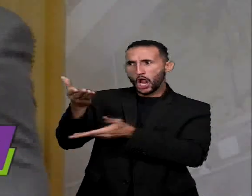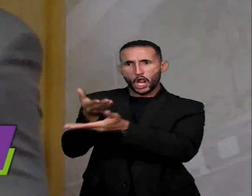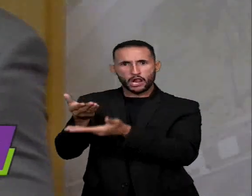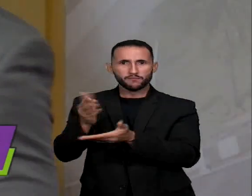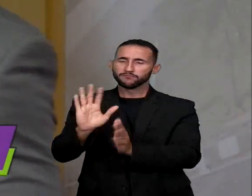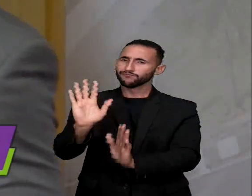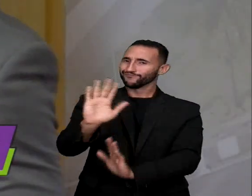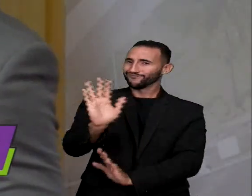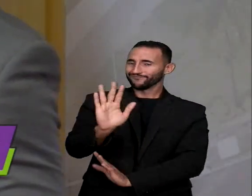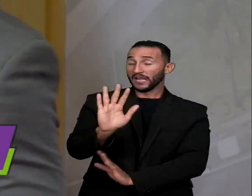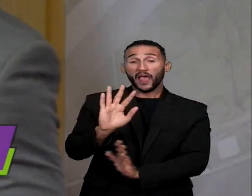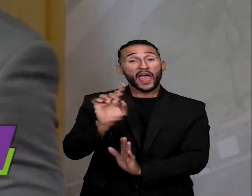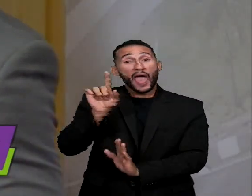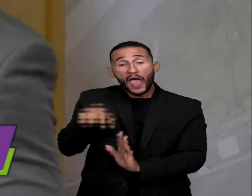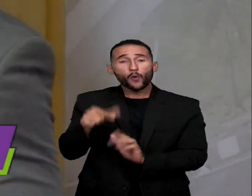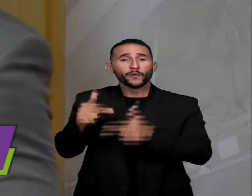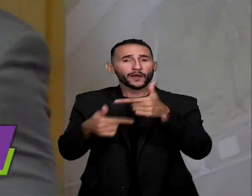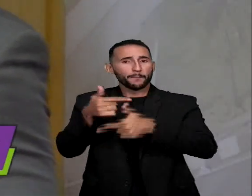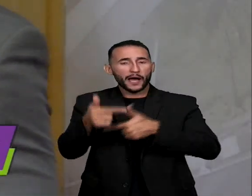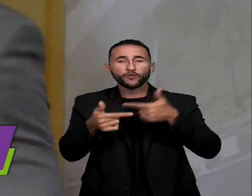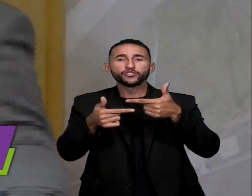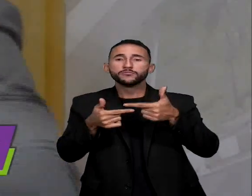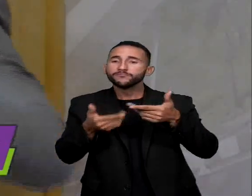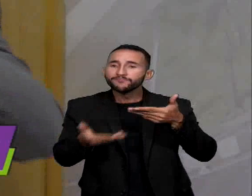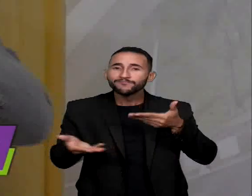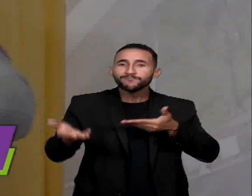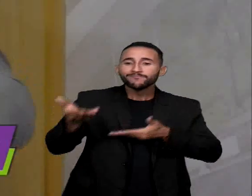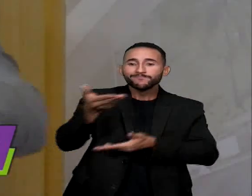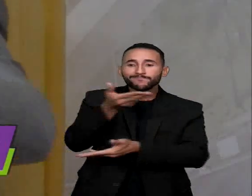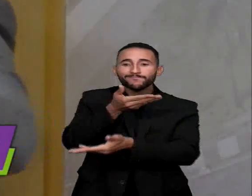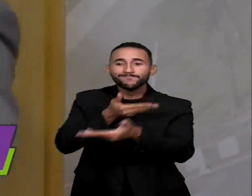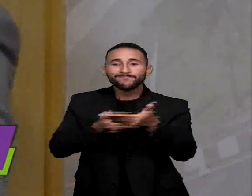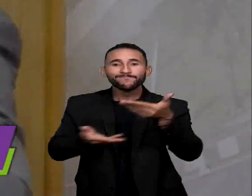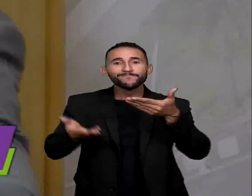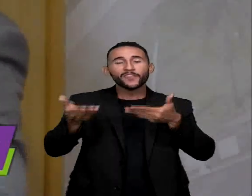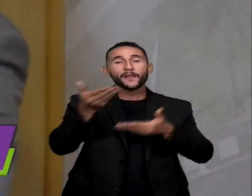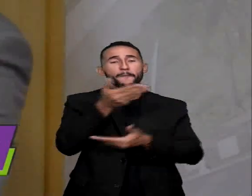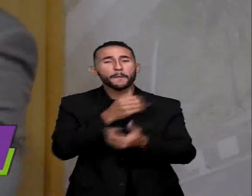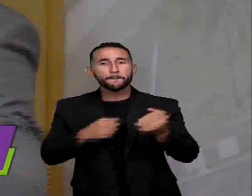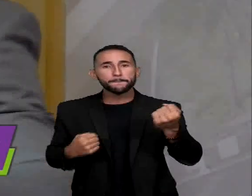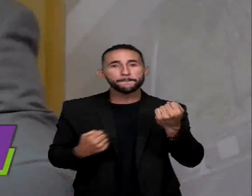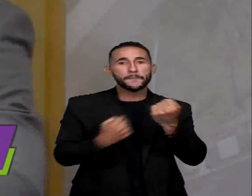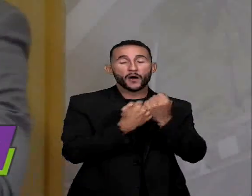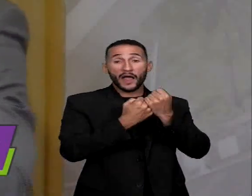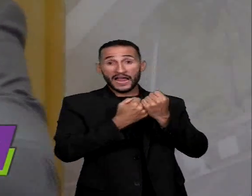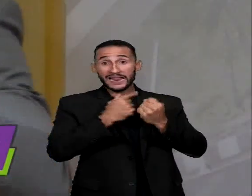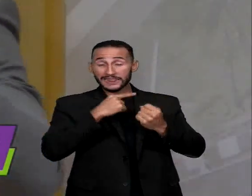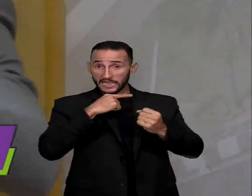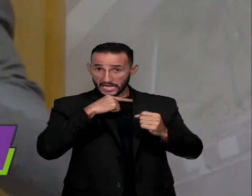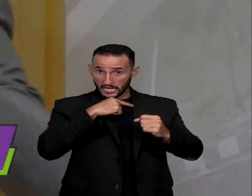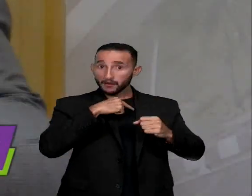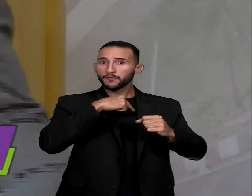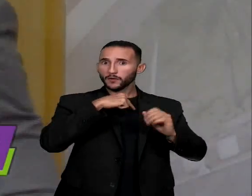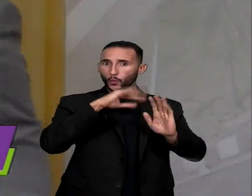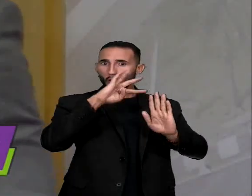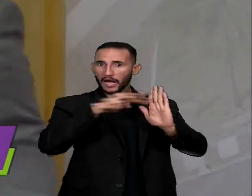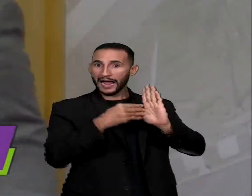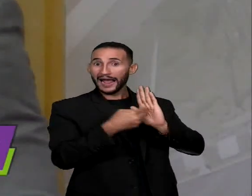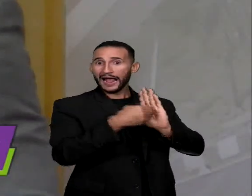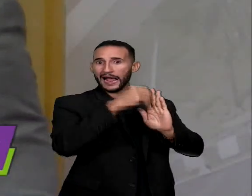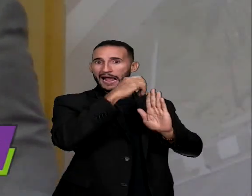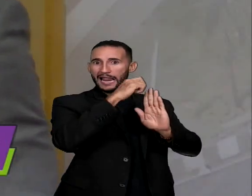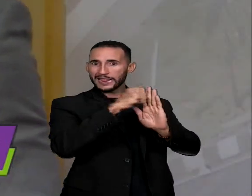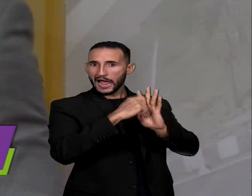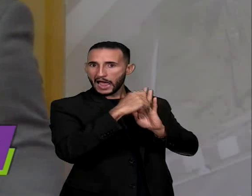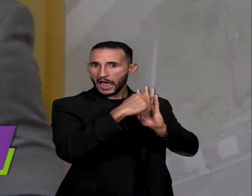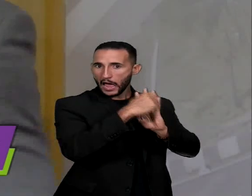um relacionamento de colaboração né a gente tem dentro do calendário que vai ser um calendário extenso de entregas paraa nossa